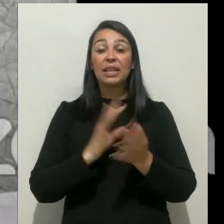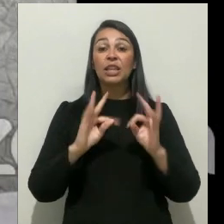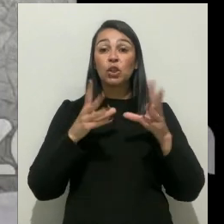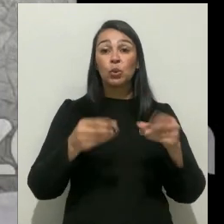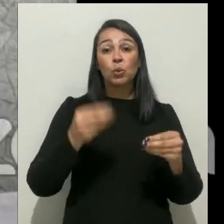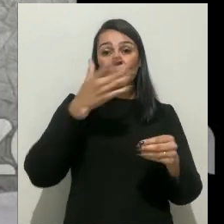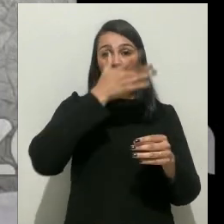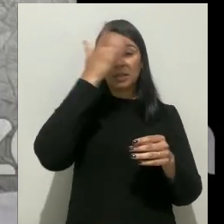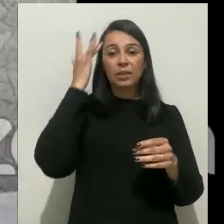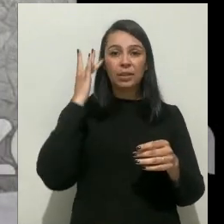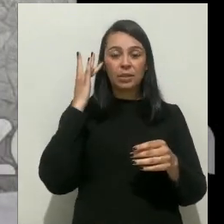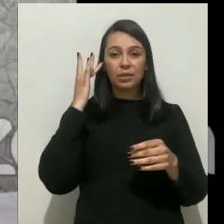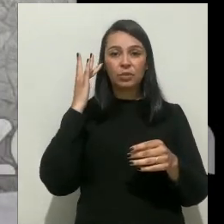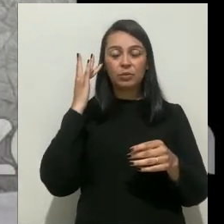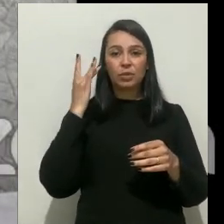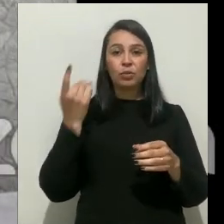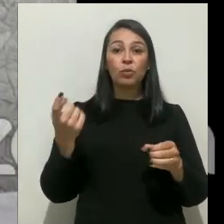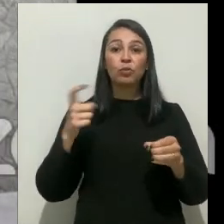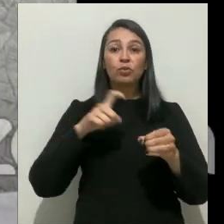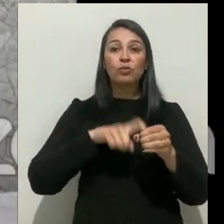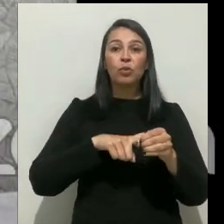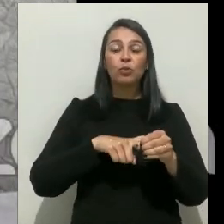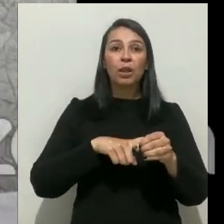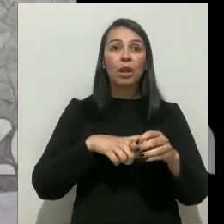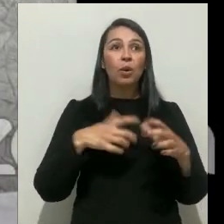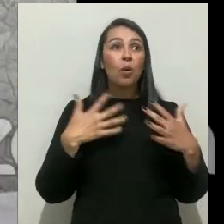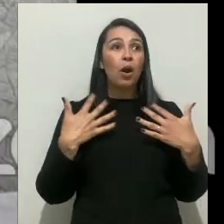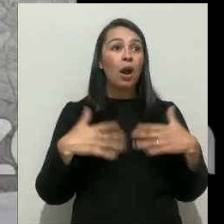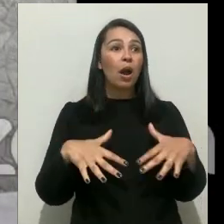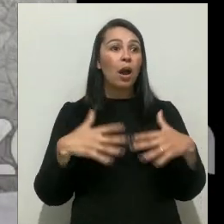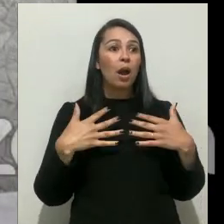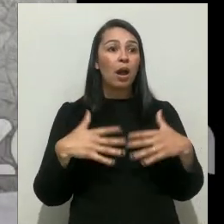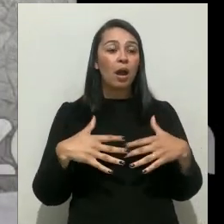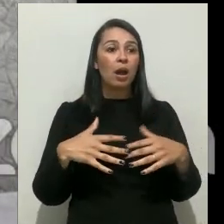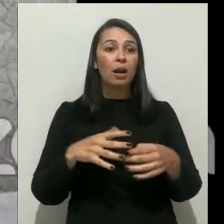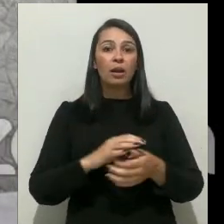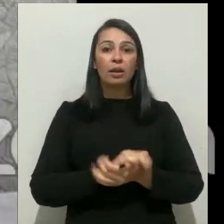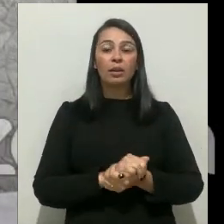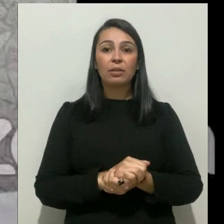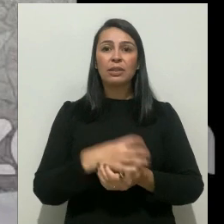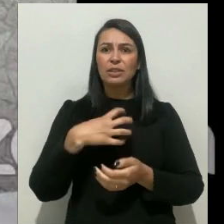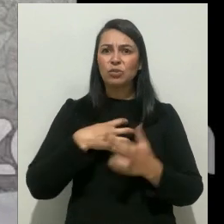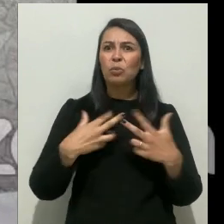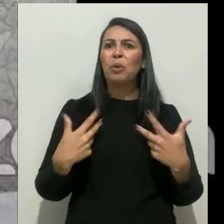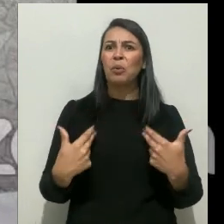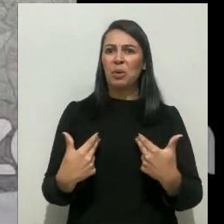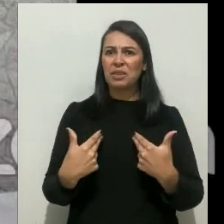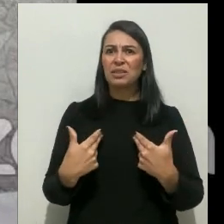Todas essas pessoas voltaram de lá assim, senti uma coisa.